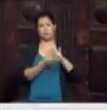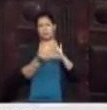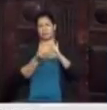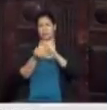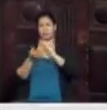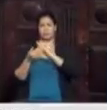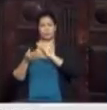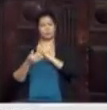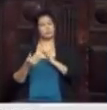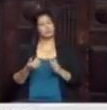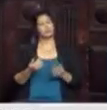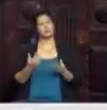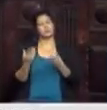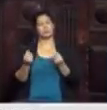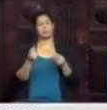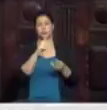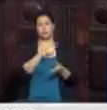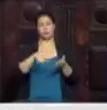aí,